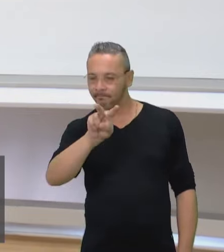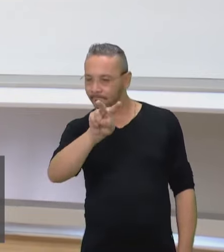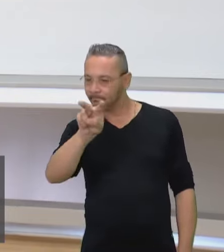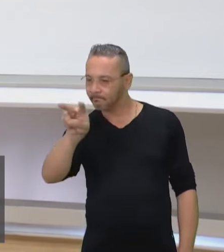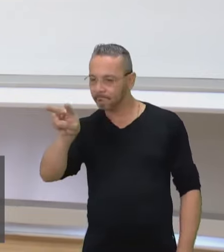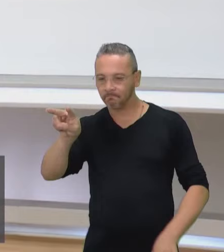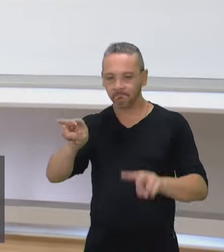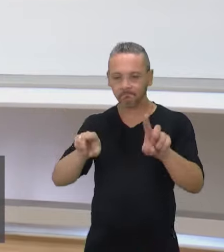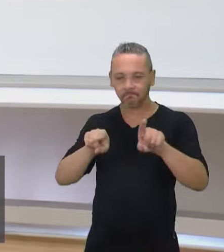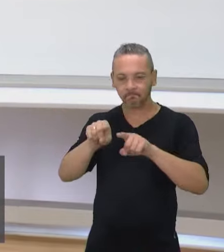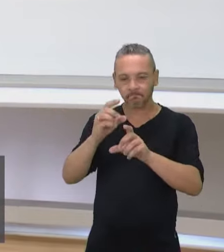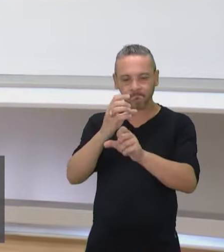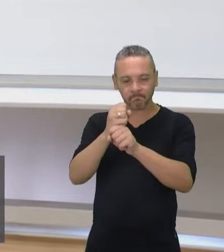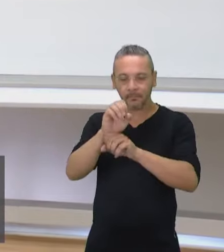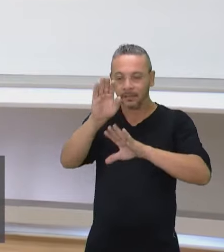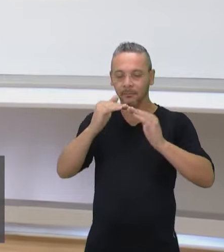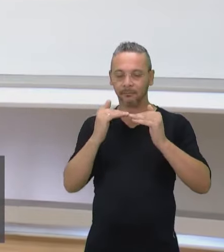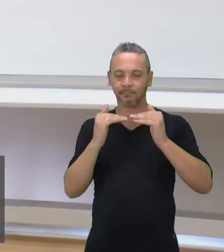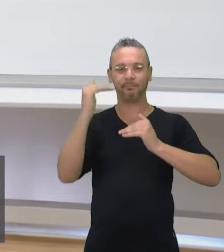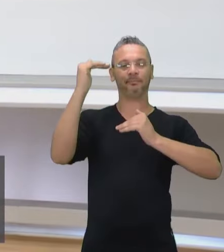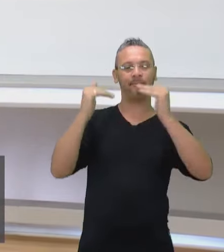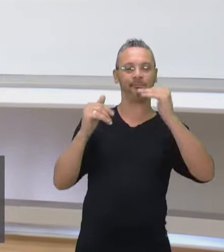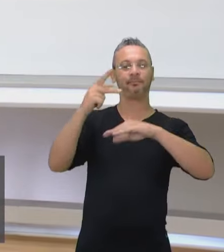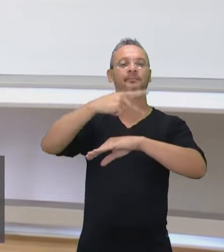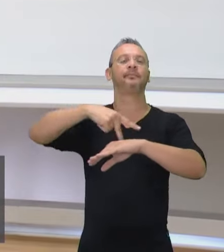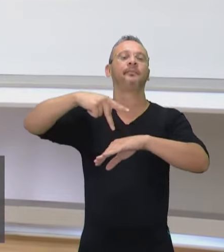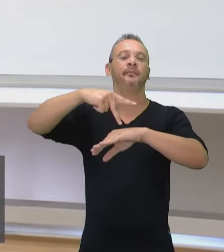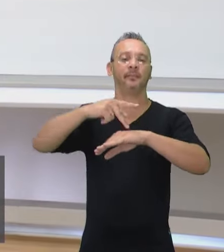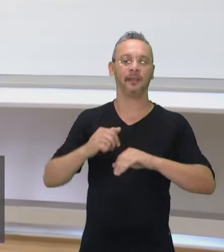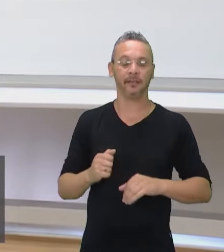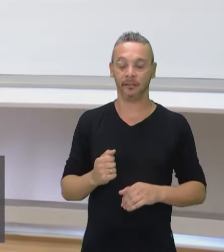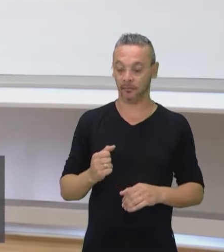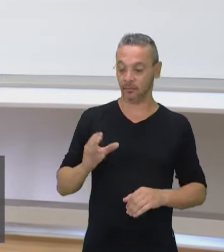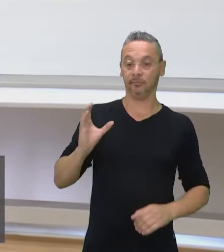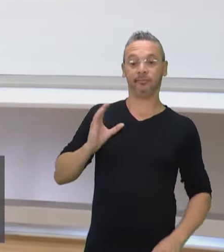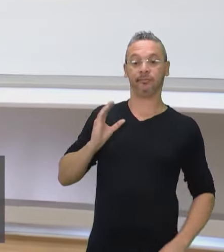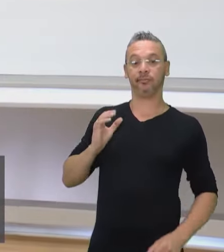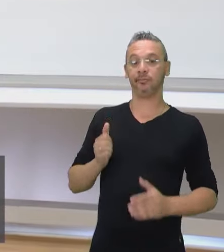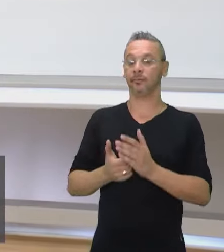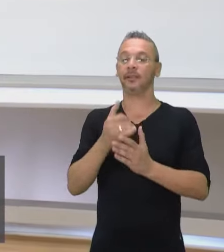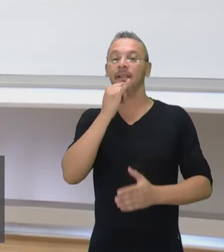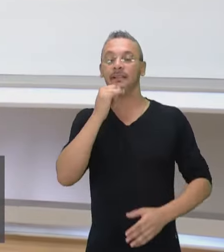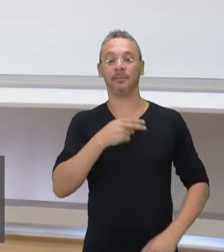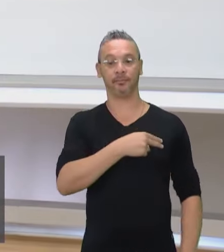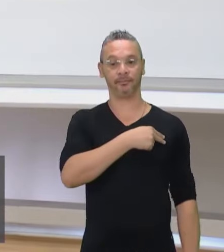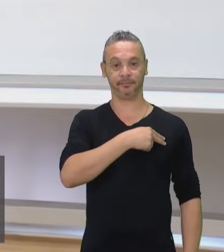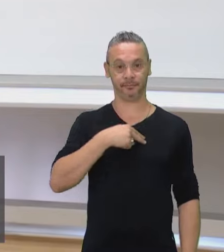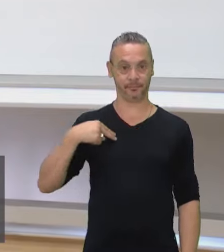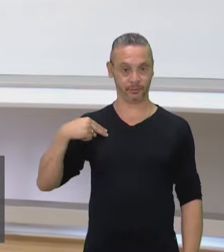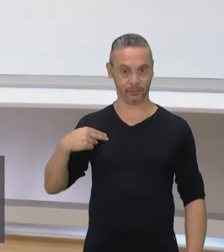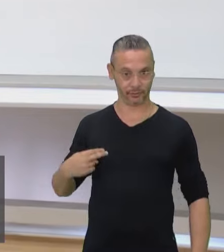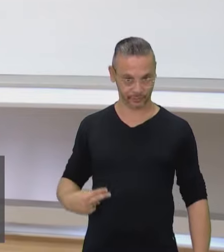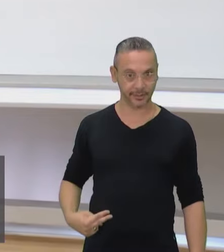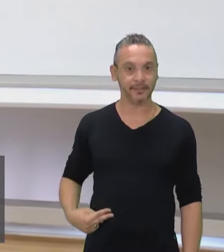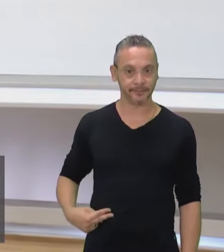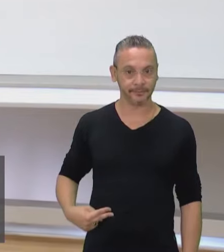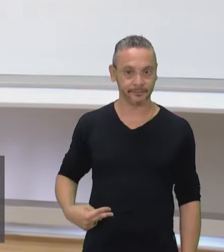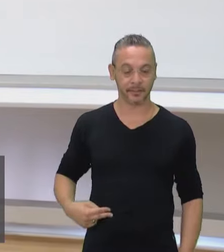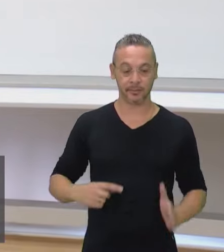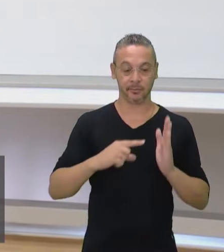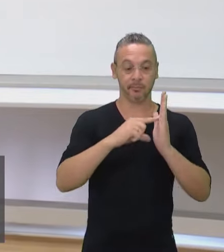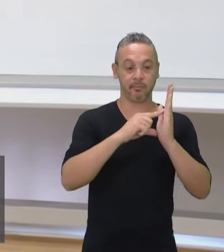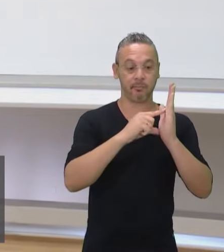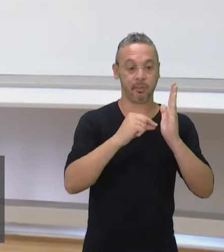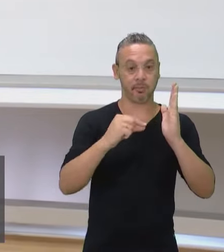ou a riqueza de um país. O PIB ele oferece quanto o país é rico, mas, por exemplo, a China é um país que tem o PIB